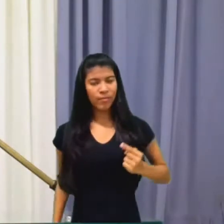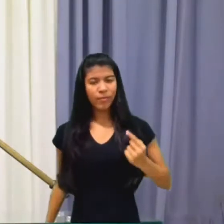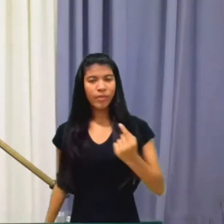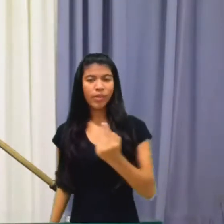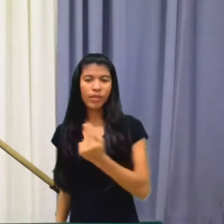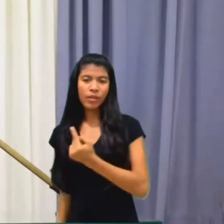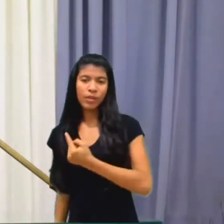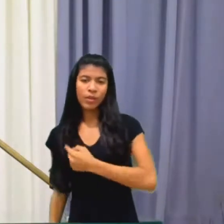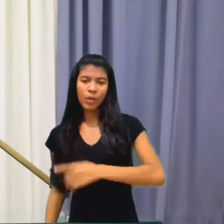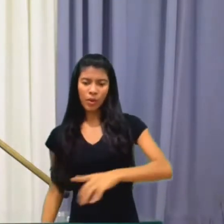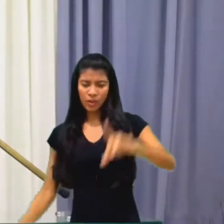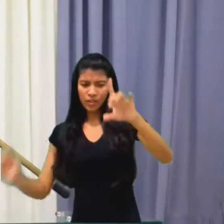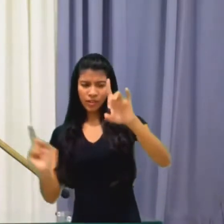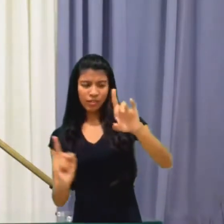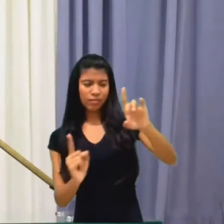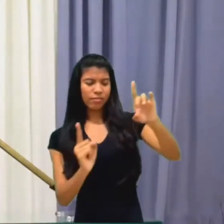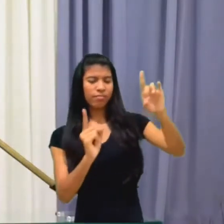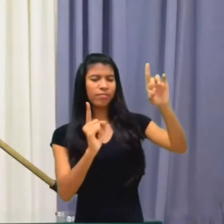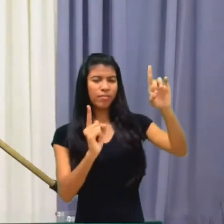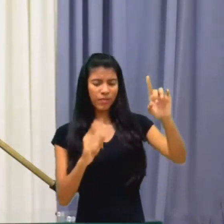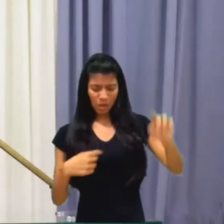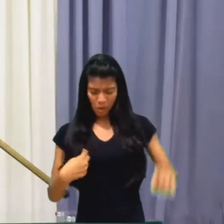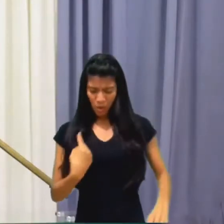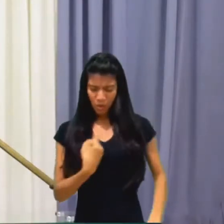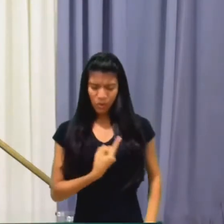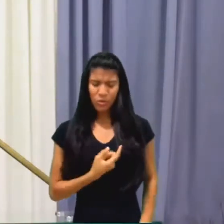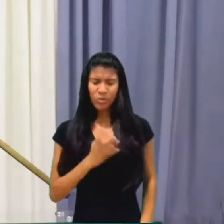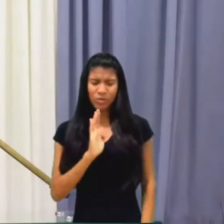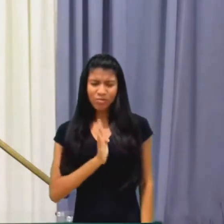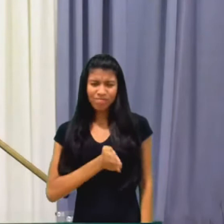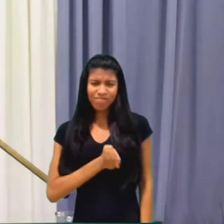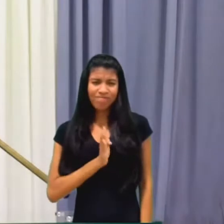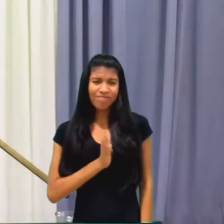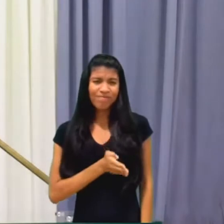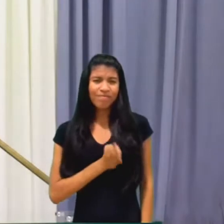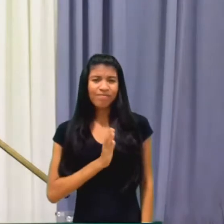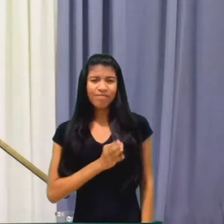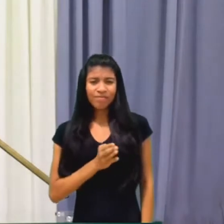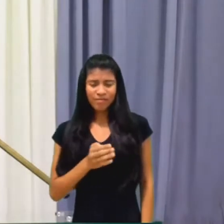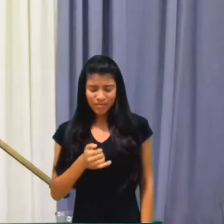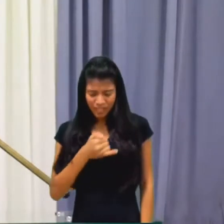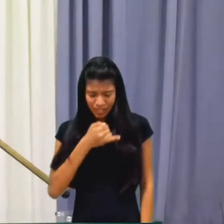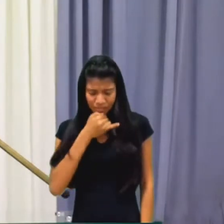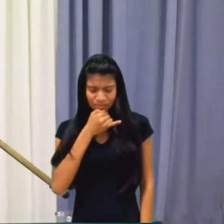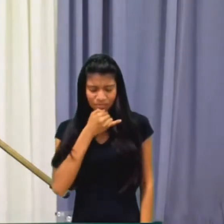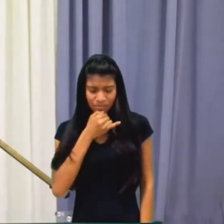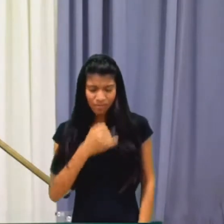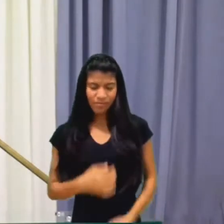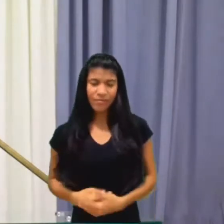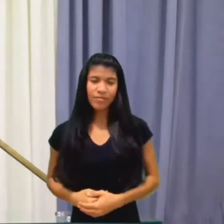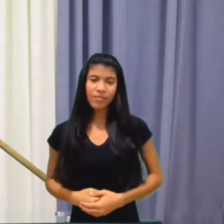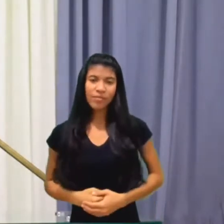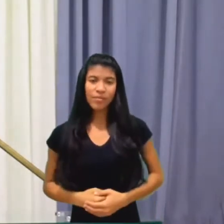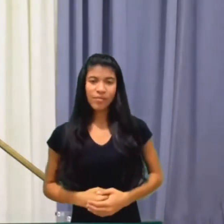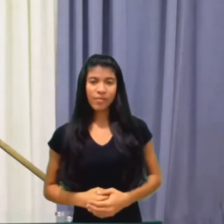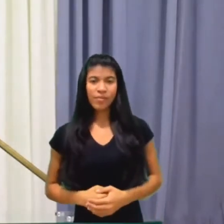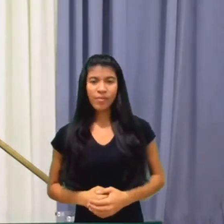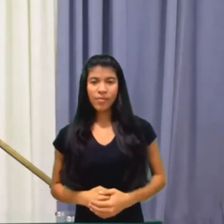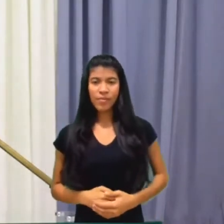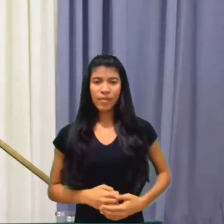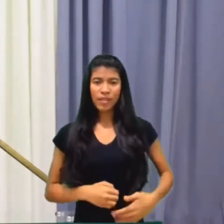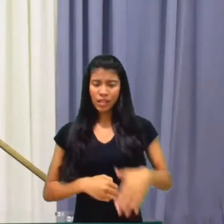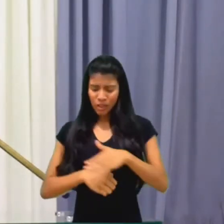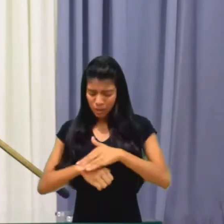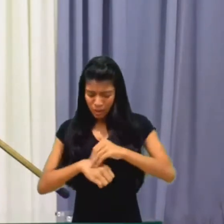Senhor, com o nosso coração quebrantado e contrito, e o buscamos, por causa dos